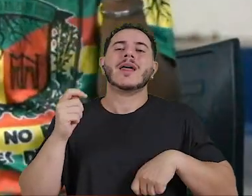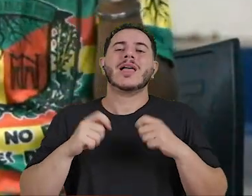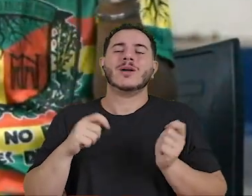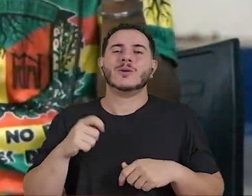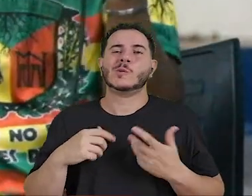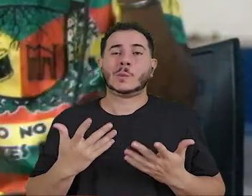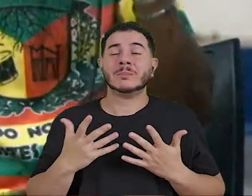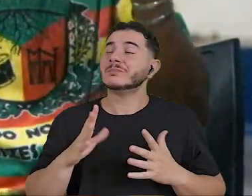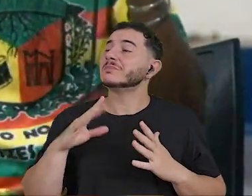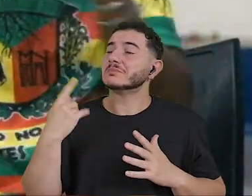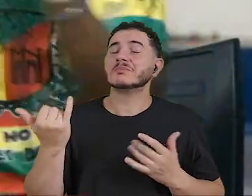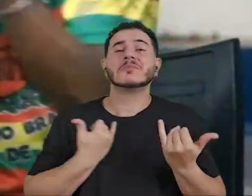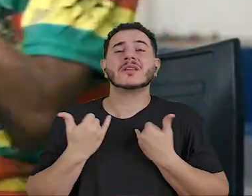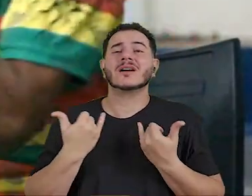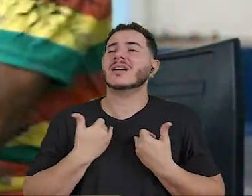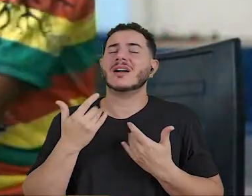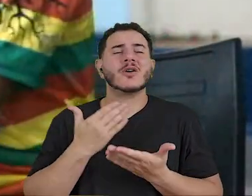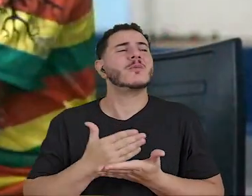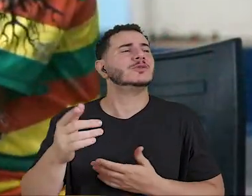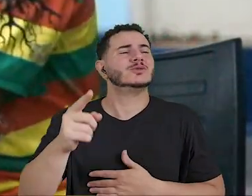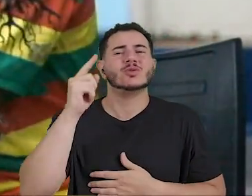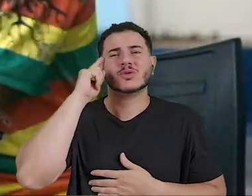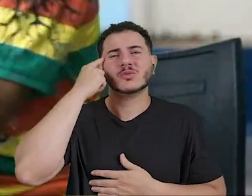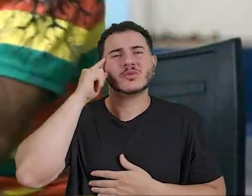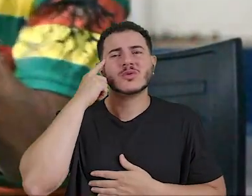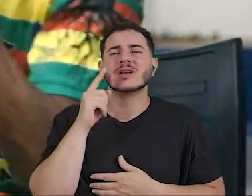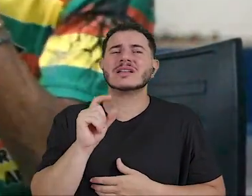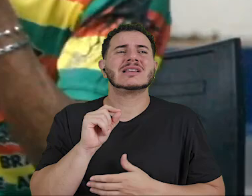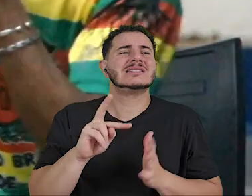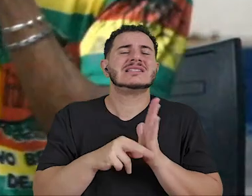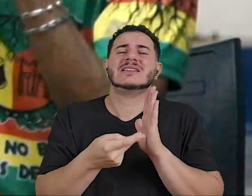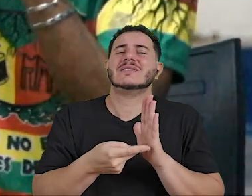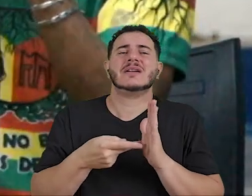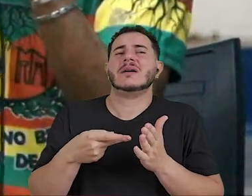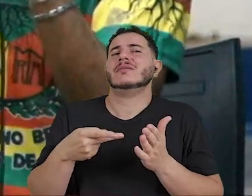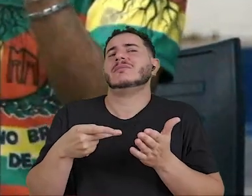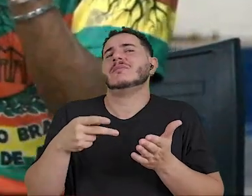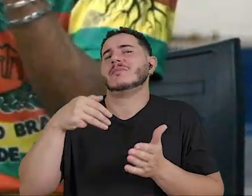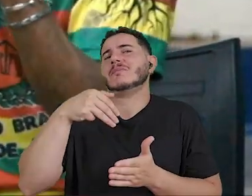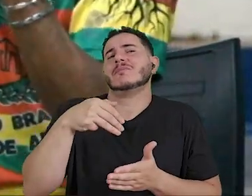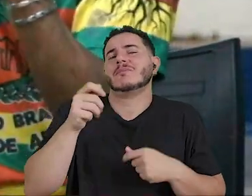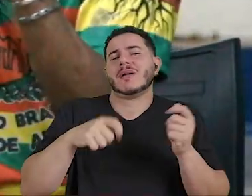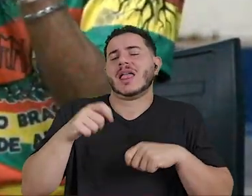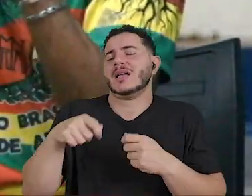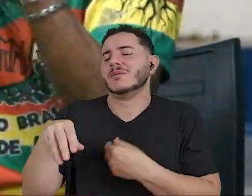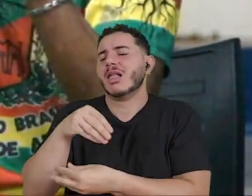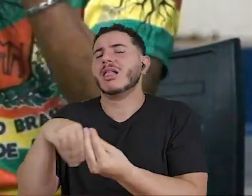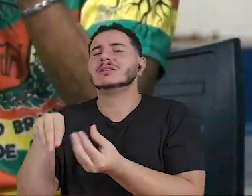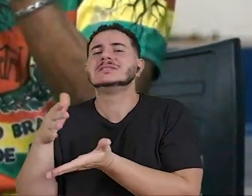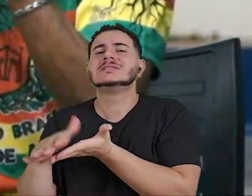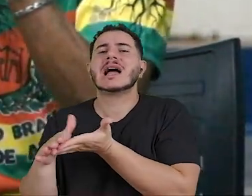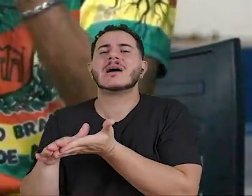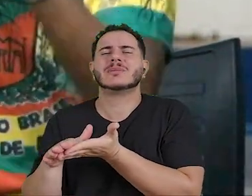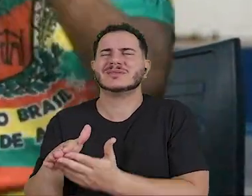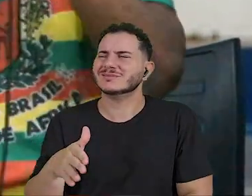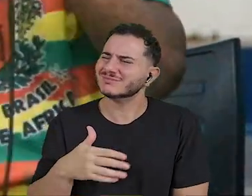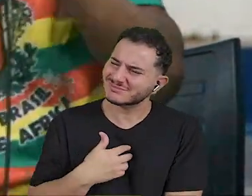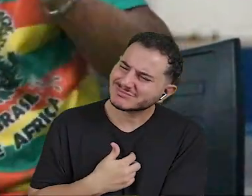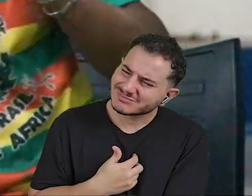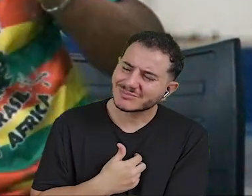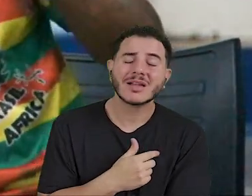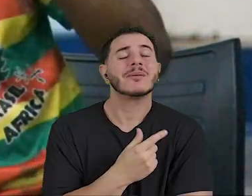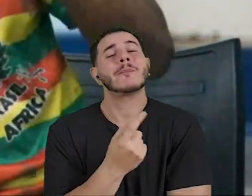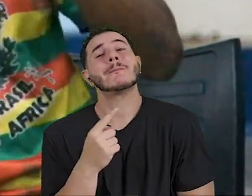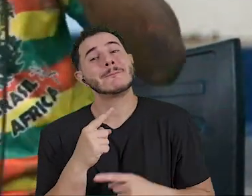fiz. Aí disseram, ele agora acabou de doidar, agora é Maracaçamba, não é Maracatu, não samba. E agora, sabe o que é que me orgulho? Foi isso que o